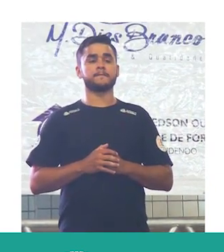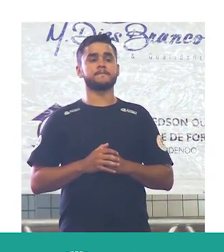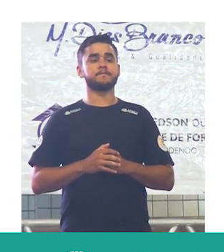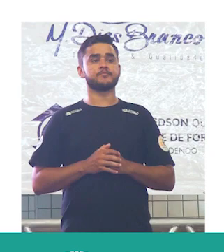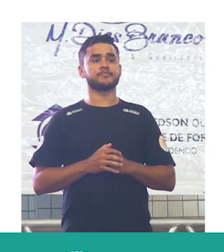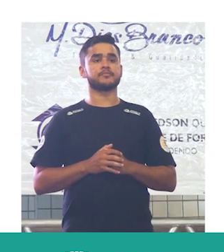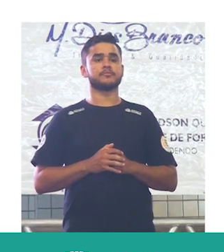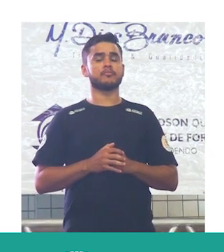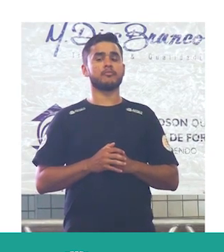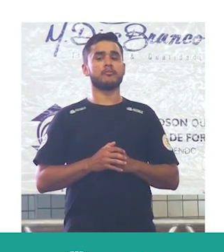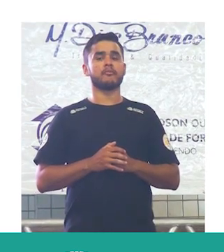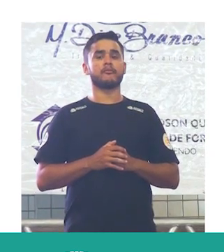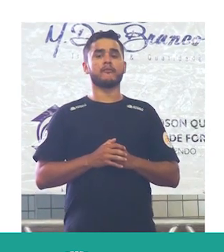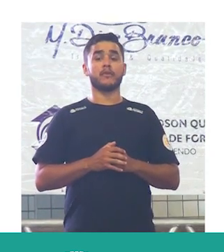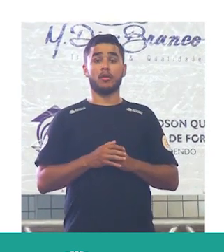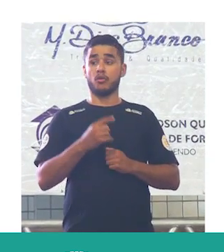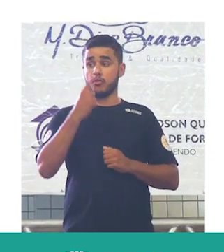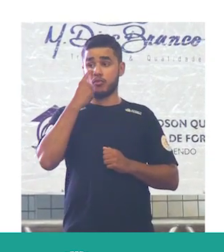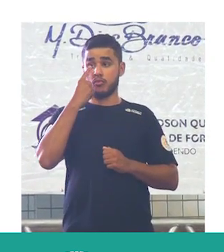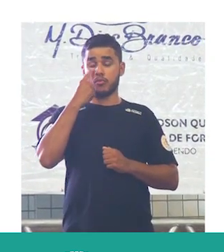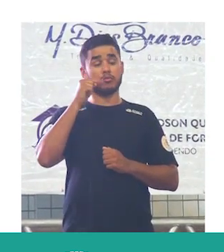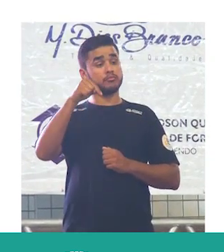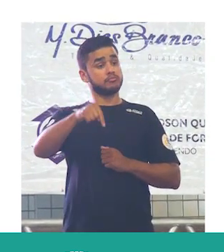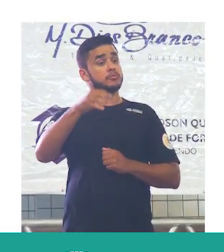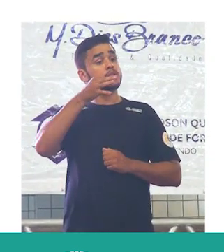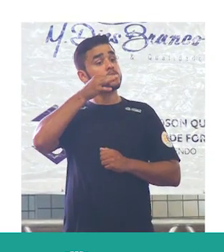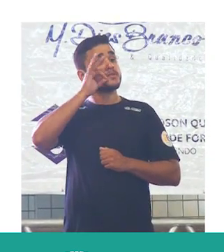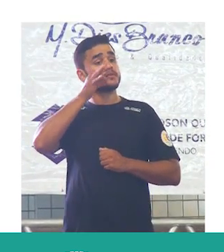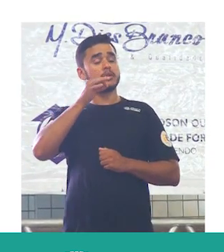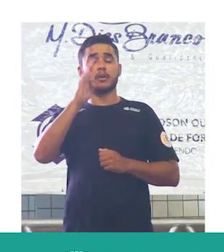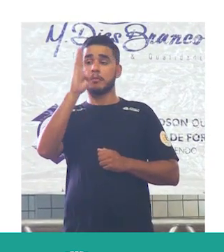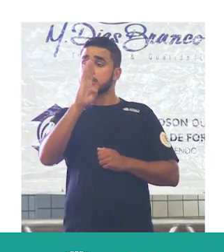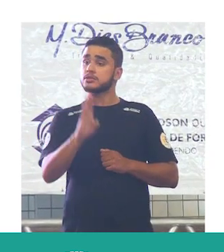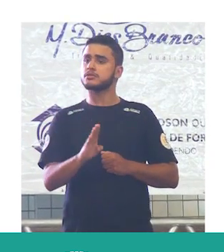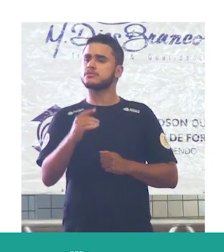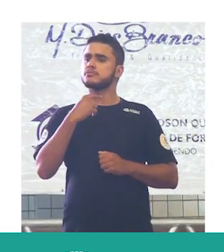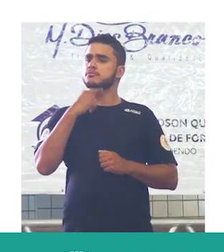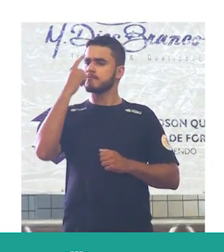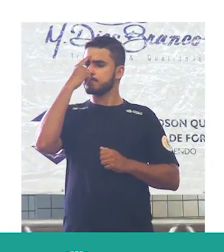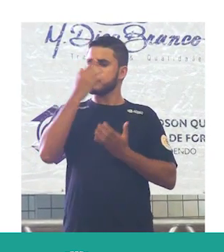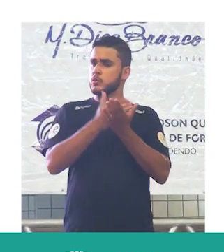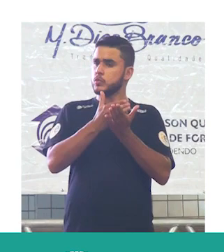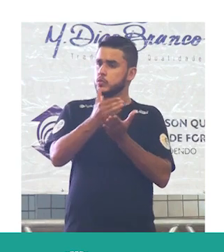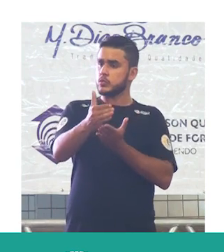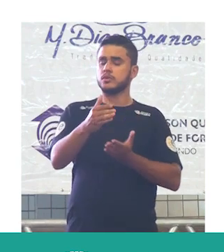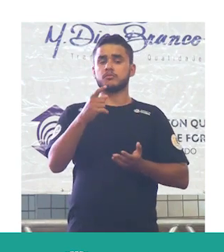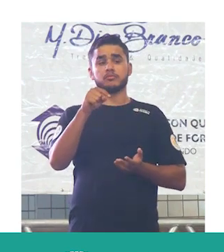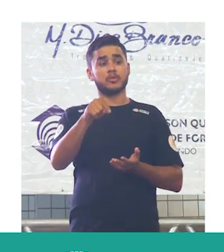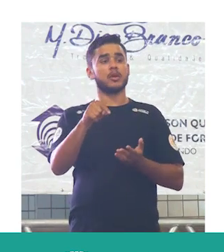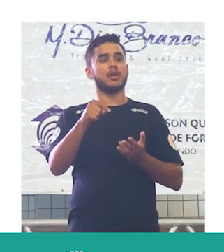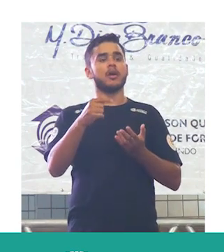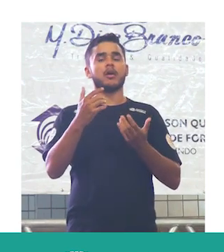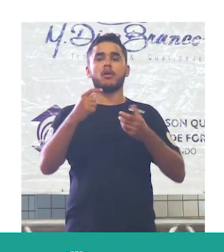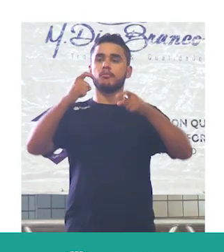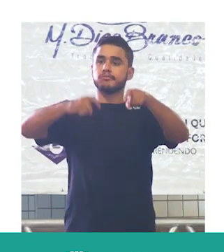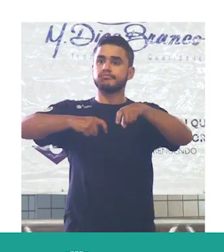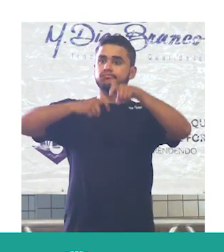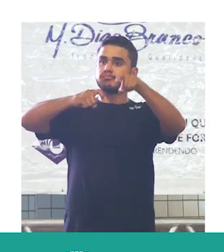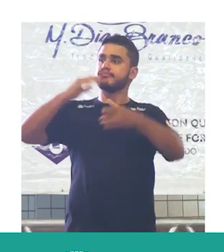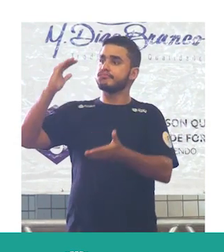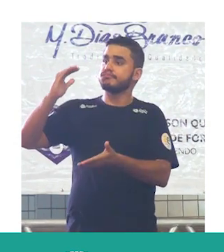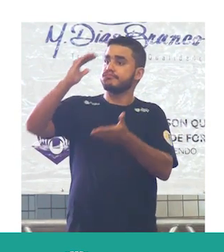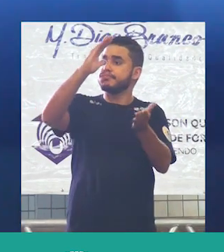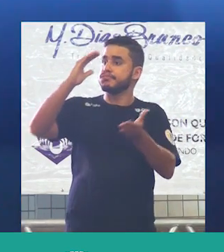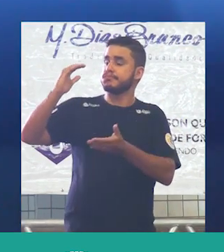Muito bem. O café no Brasil, ele começa a ter a sua produção em grande